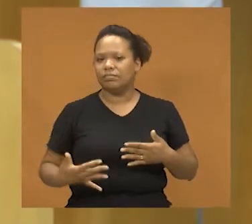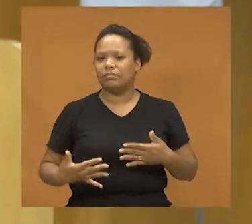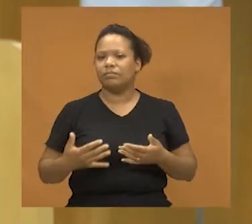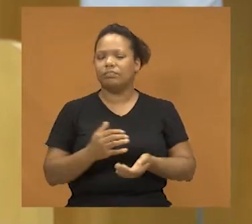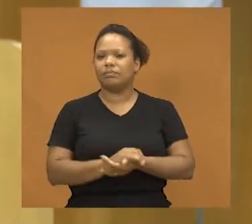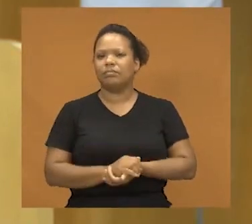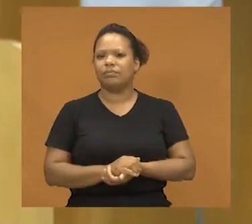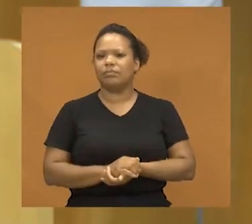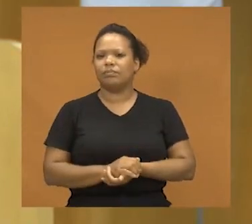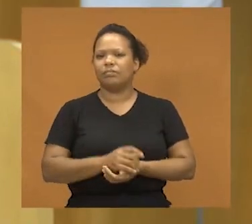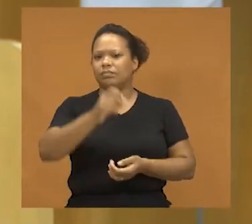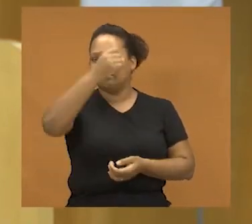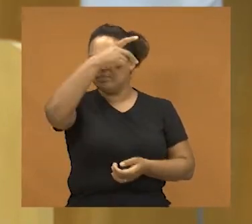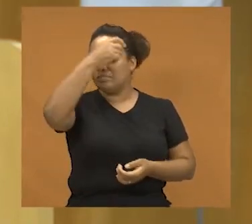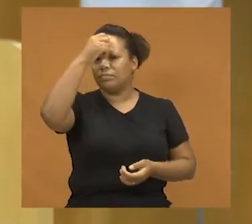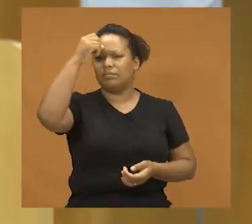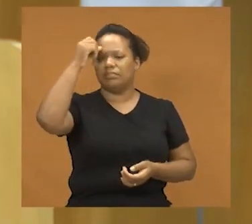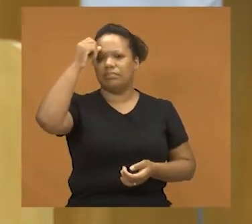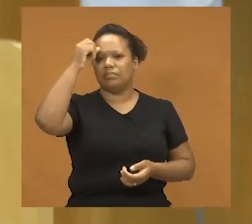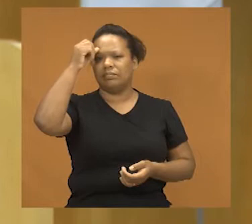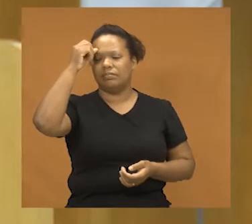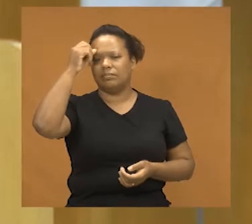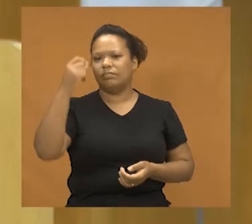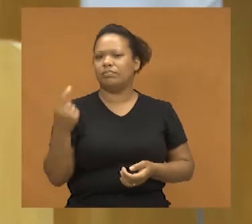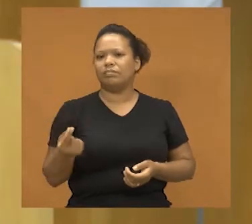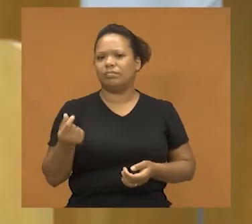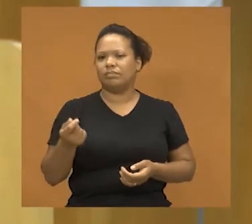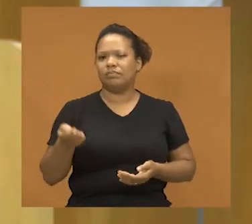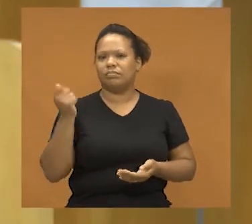a prefeitura não vai gastar o nosso dinheiro.